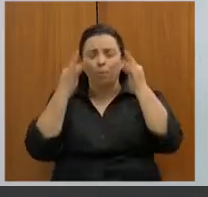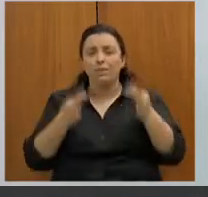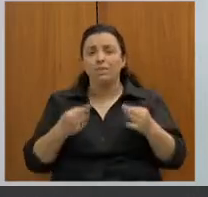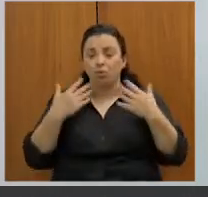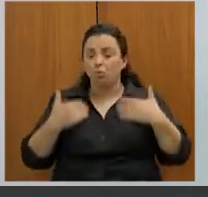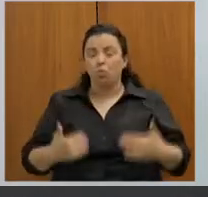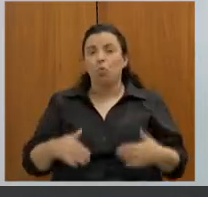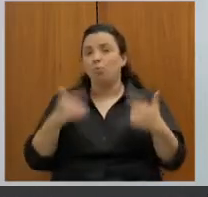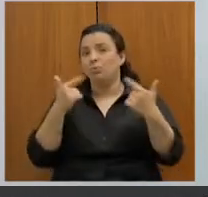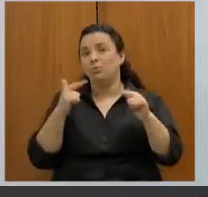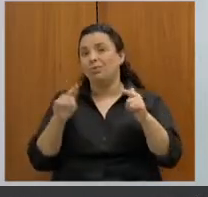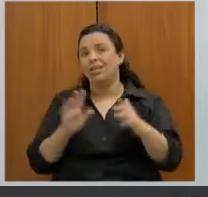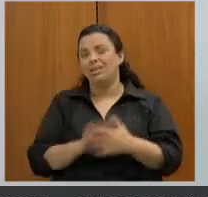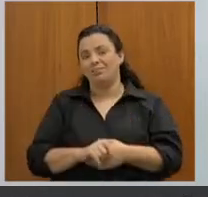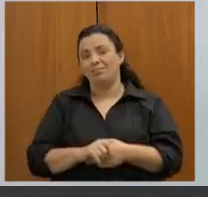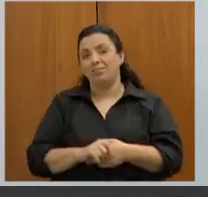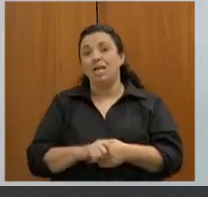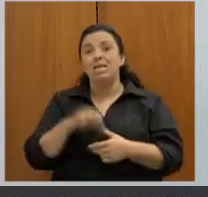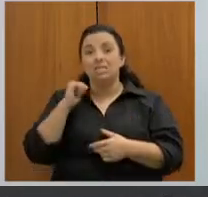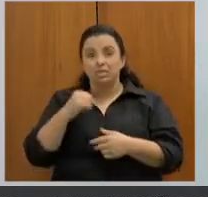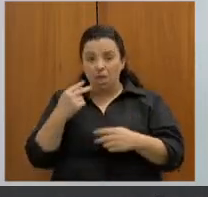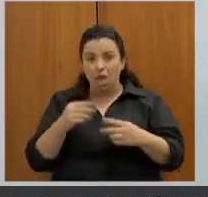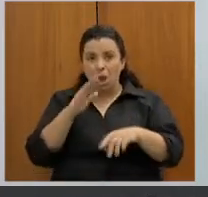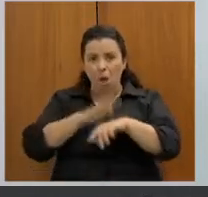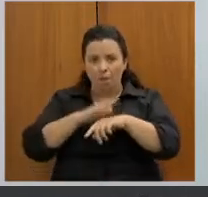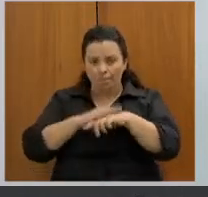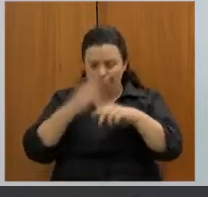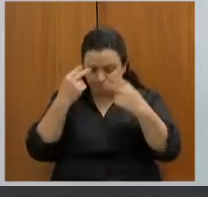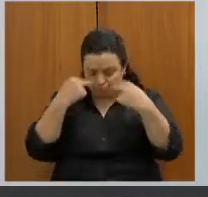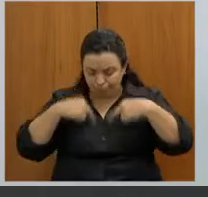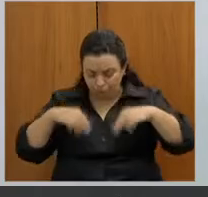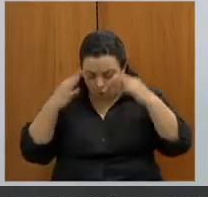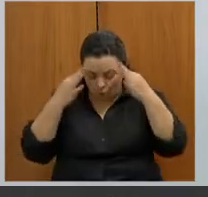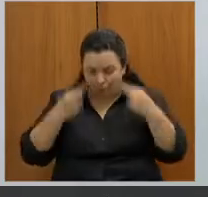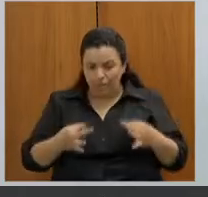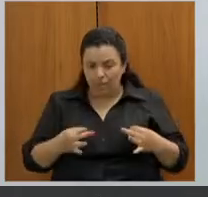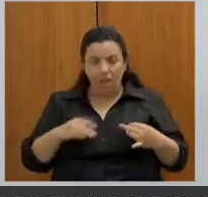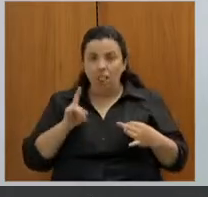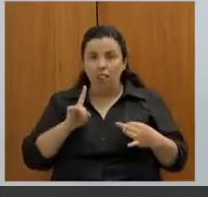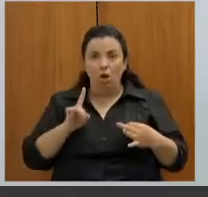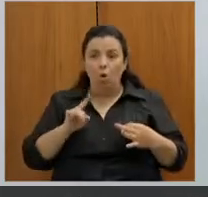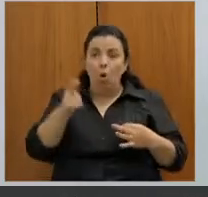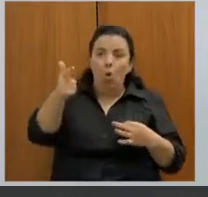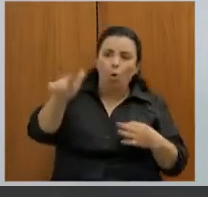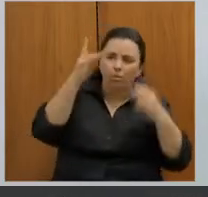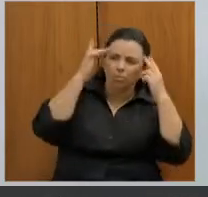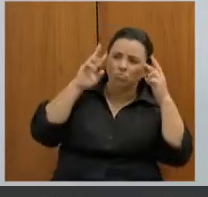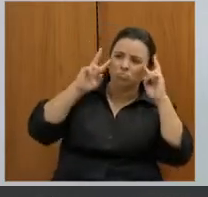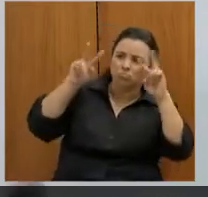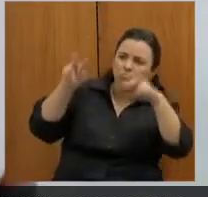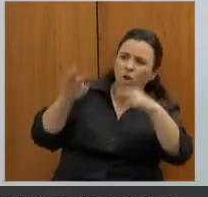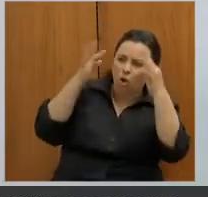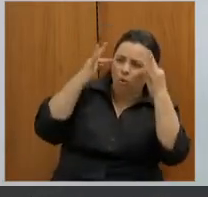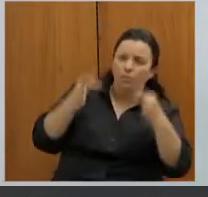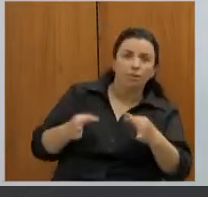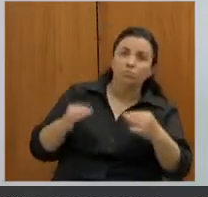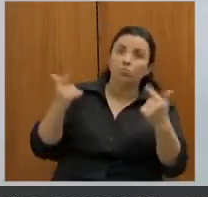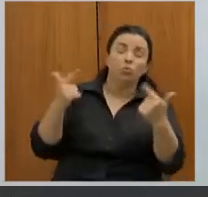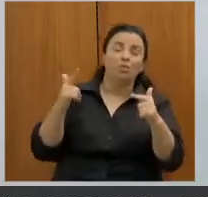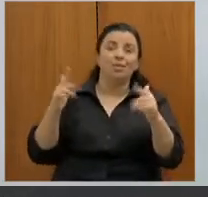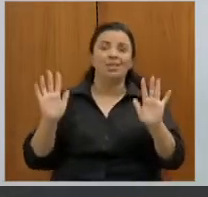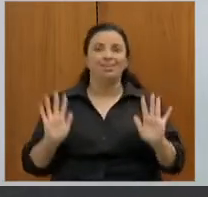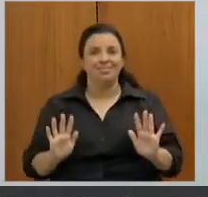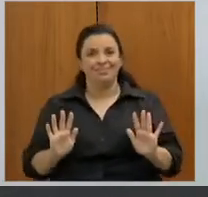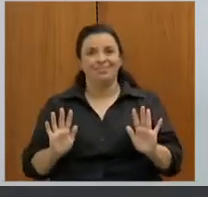e quando eu não entendo a mim é muito mais difícil entender a outro essa é uma criação e nós